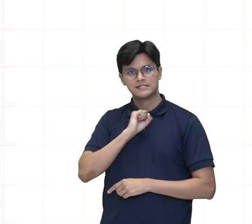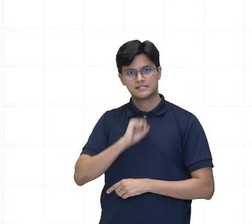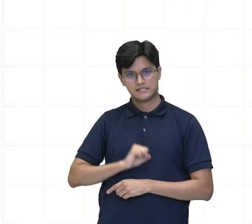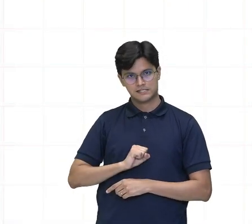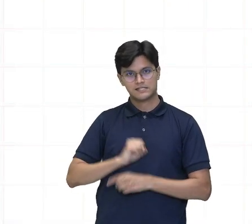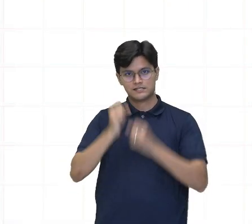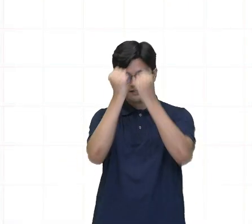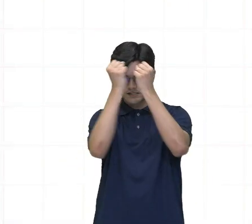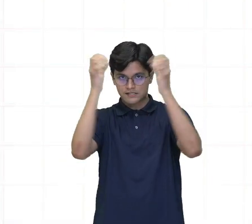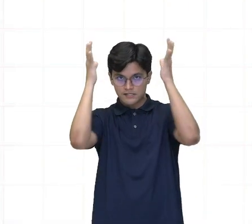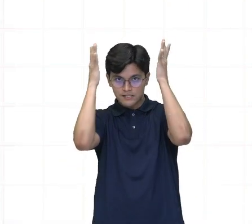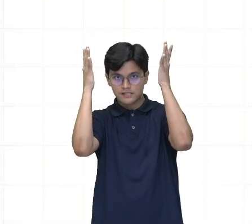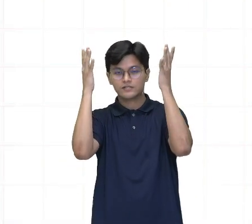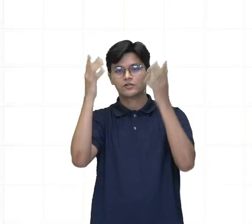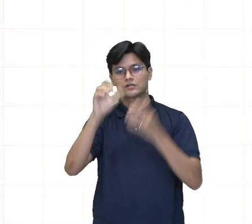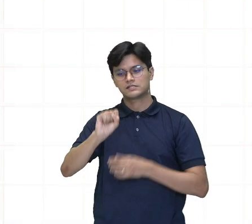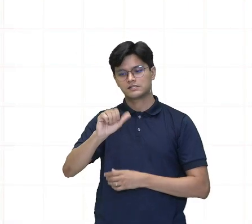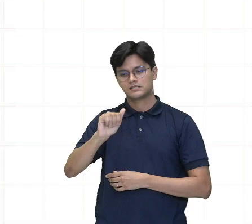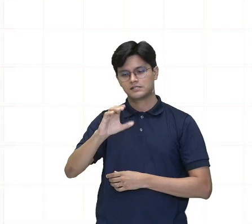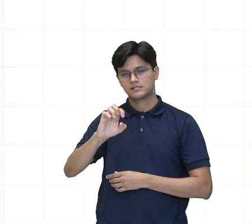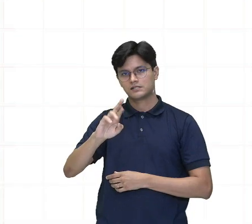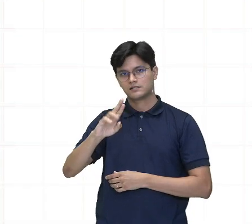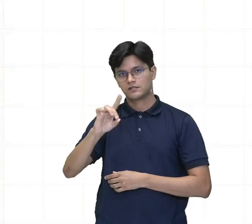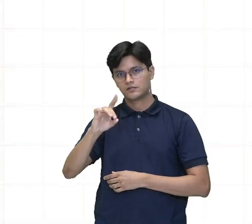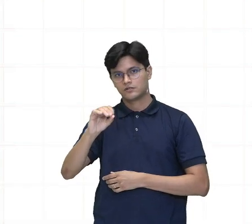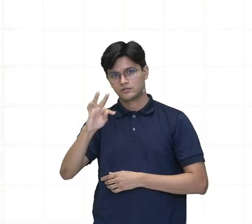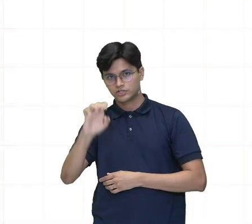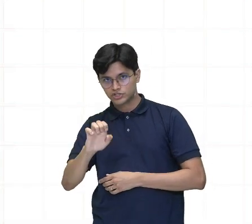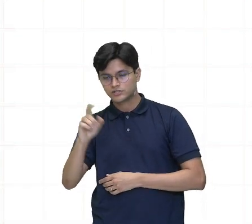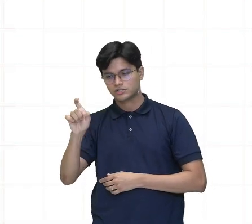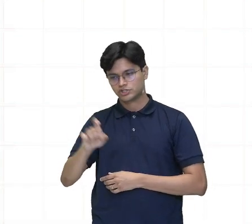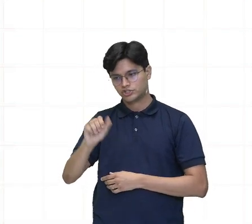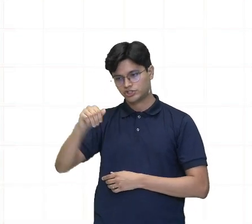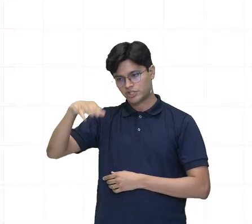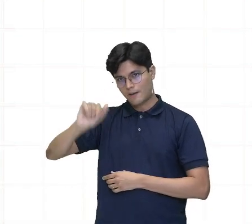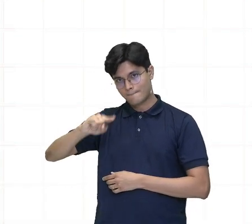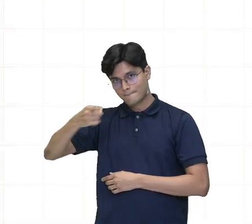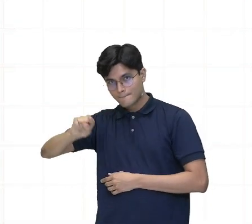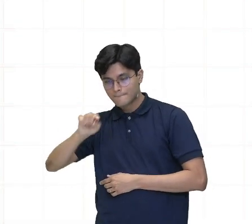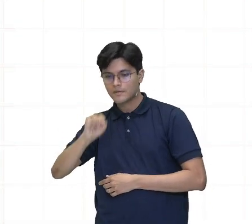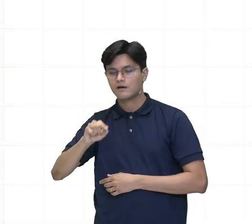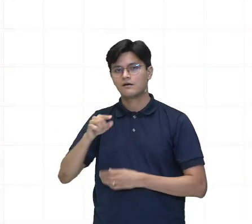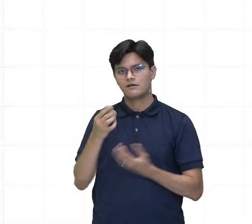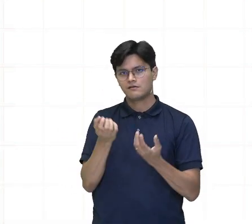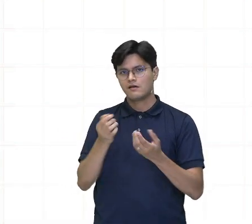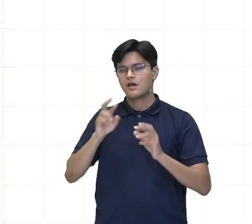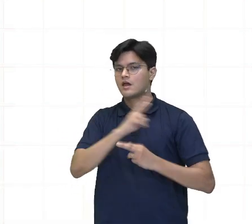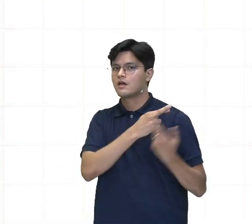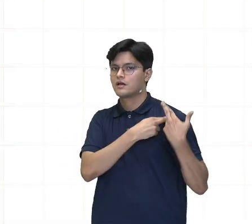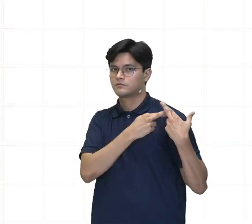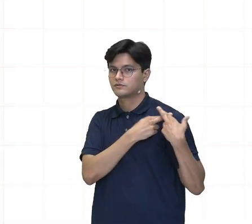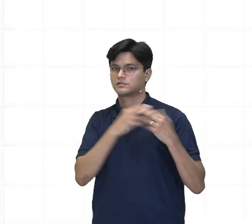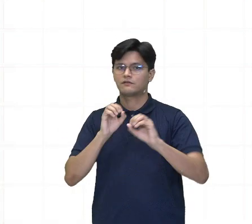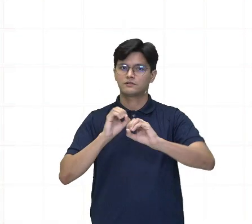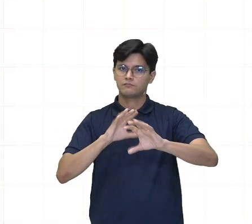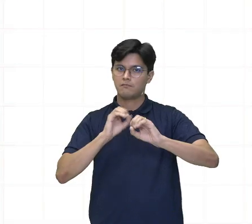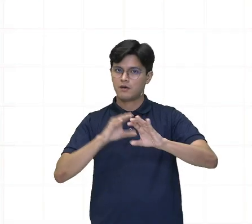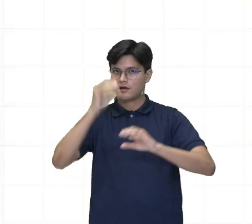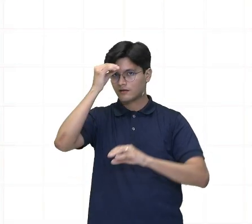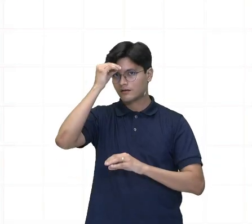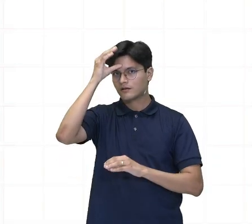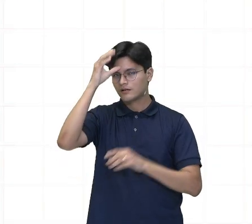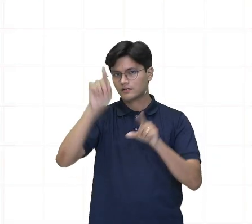o responsável pela cura de doenças, transmissão do conhecimento e manutenção dos saberes sobre